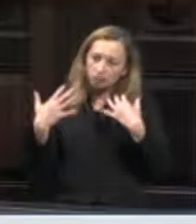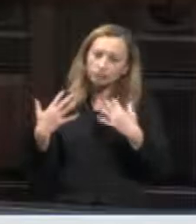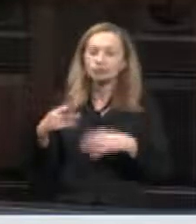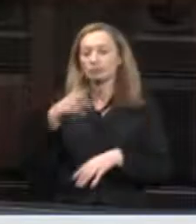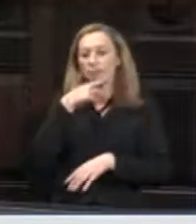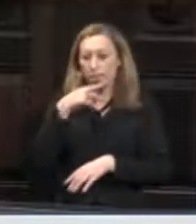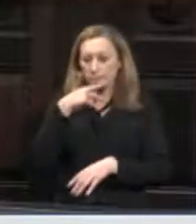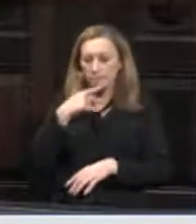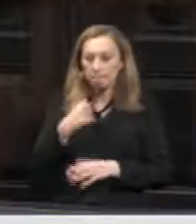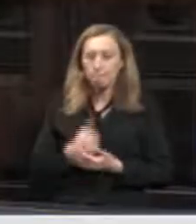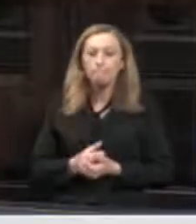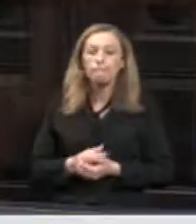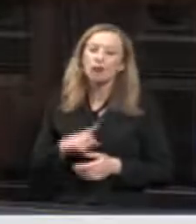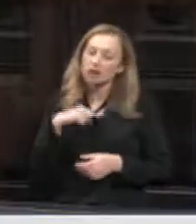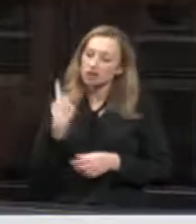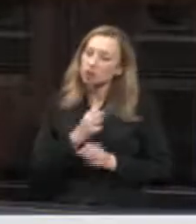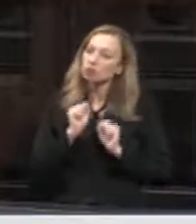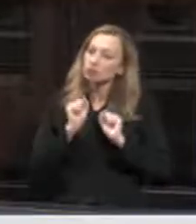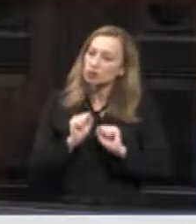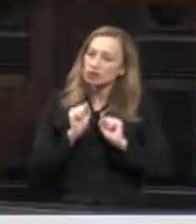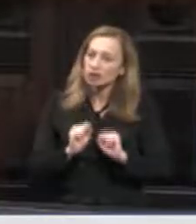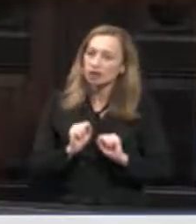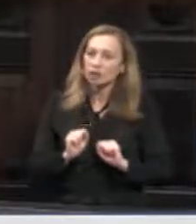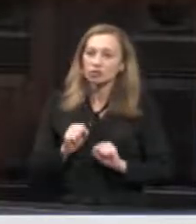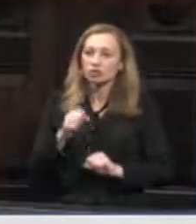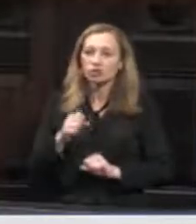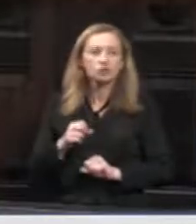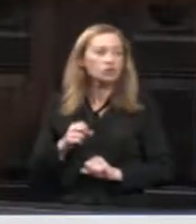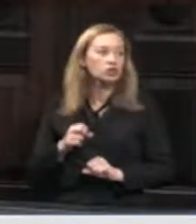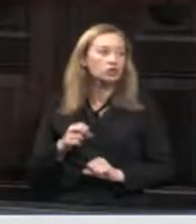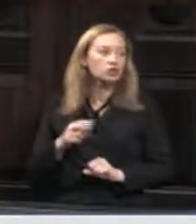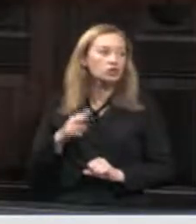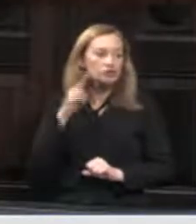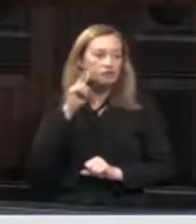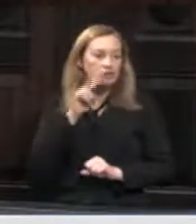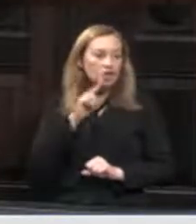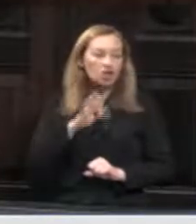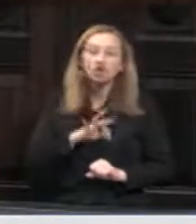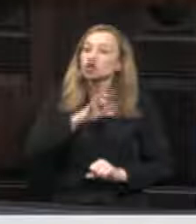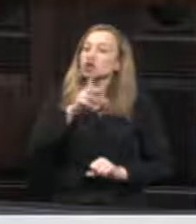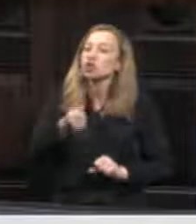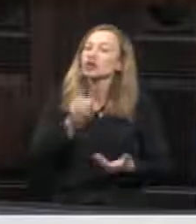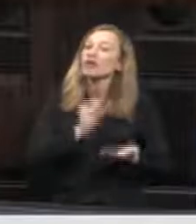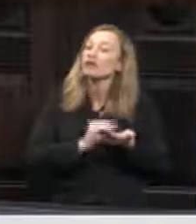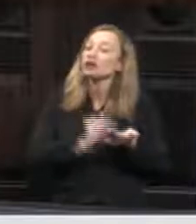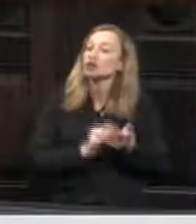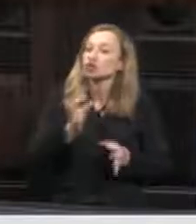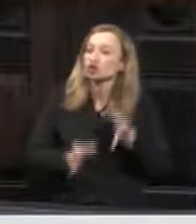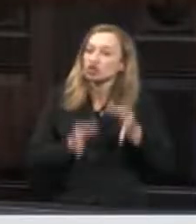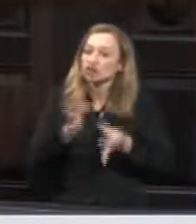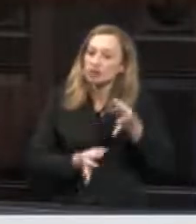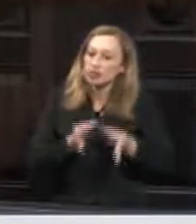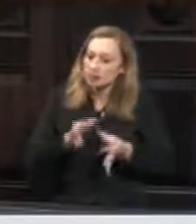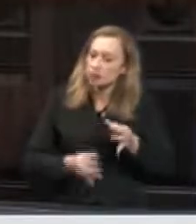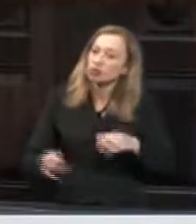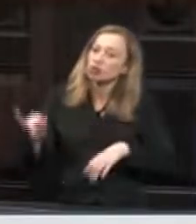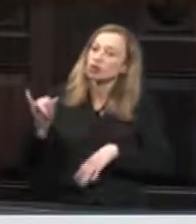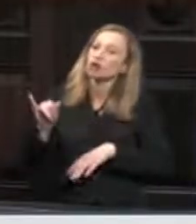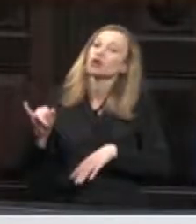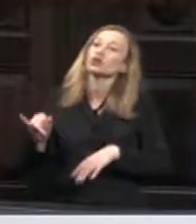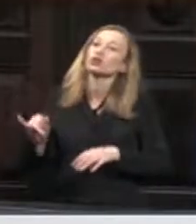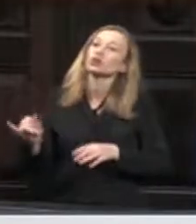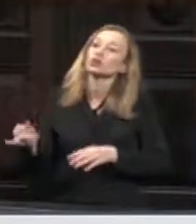parlamentar para que possamos apurar todas as injustiças que são feitas com o estado do Rio de Janeiro e com